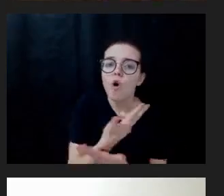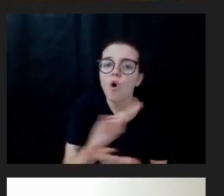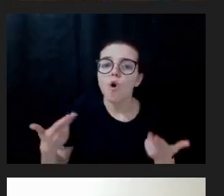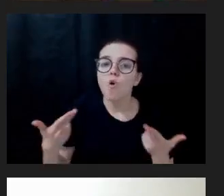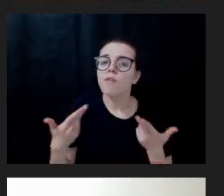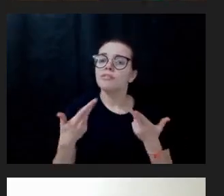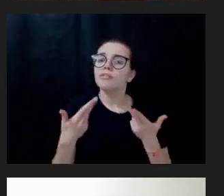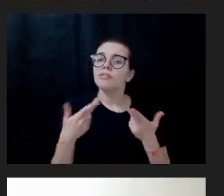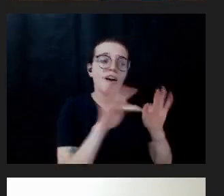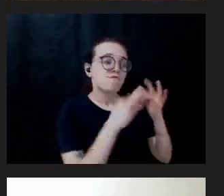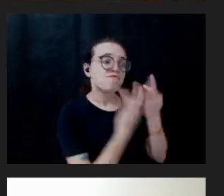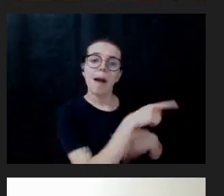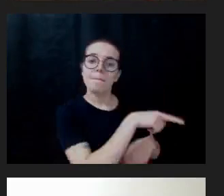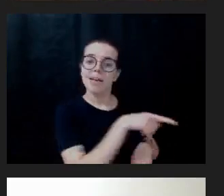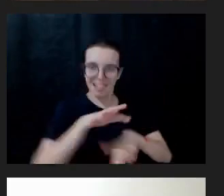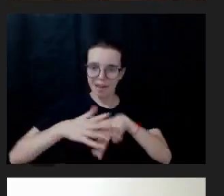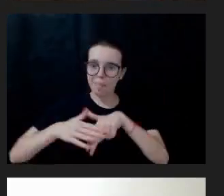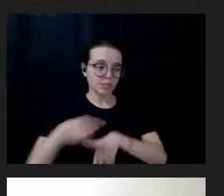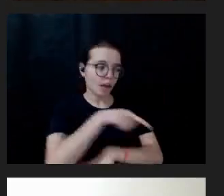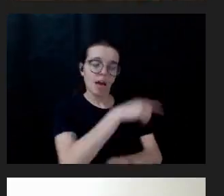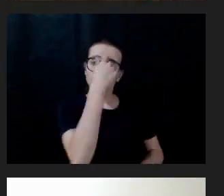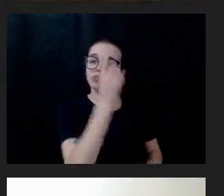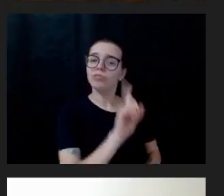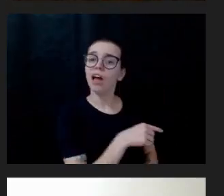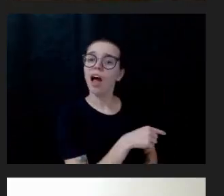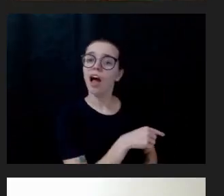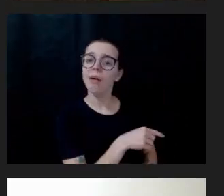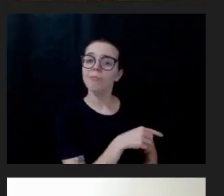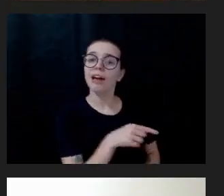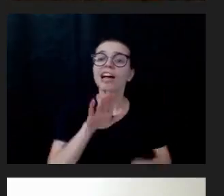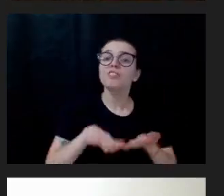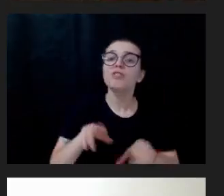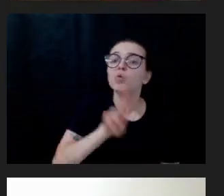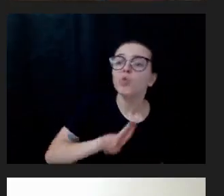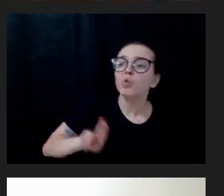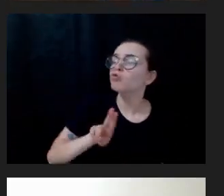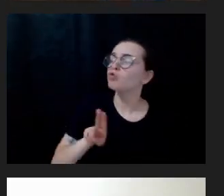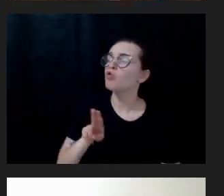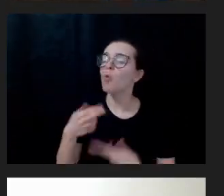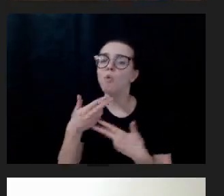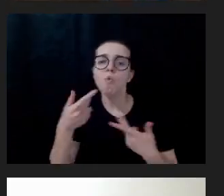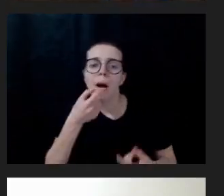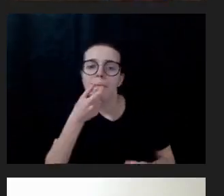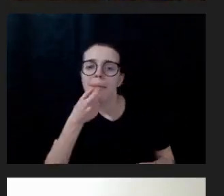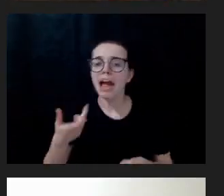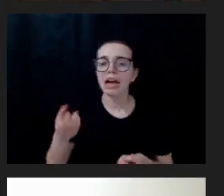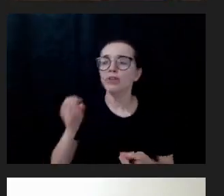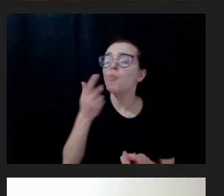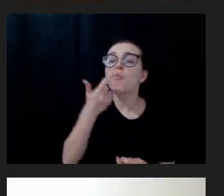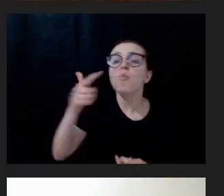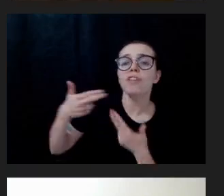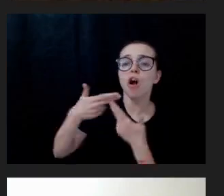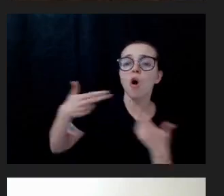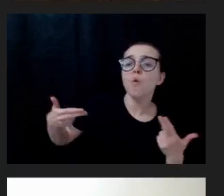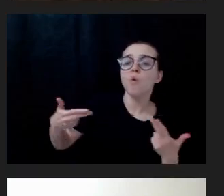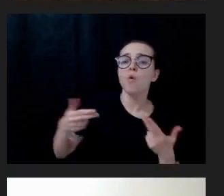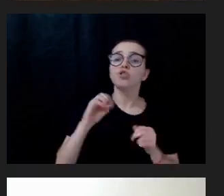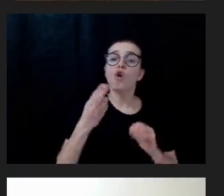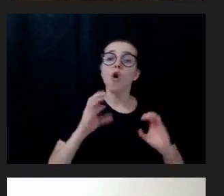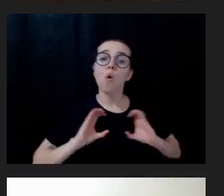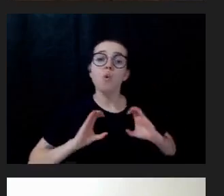família sabe, que usou alguma substância ou que teve um comportamento que pode